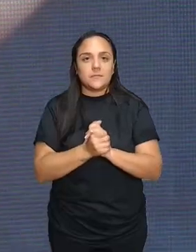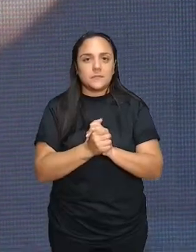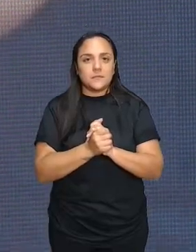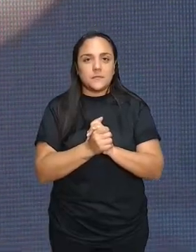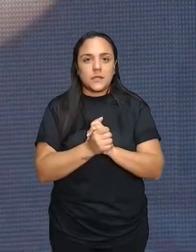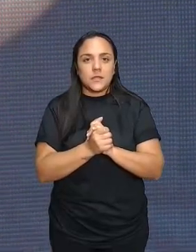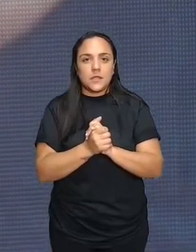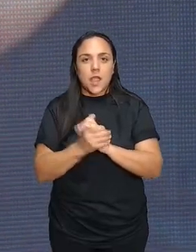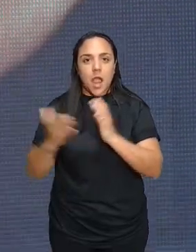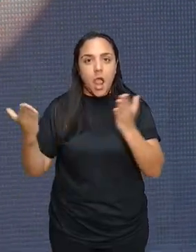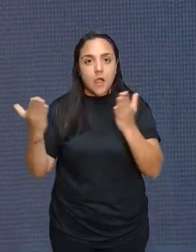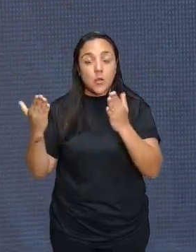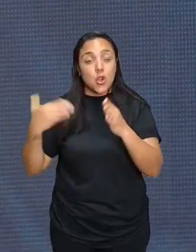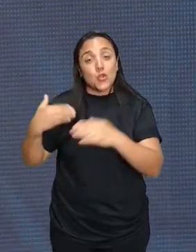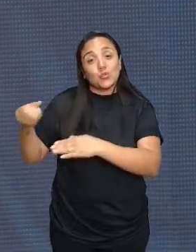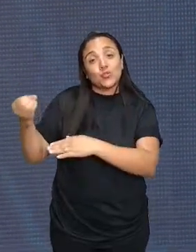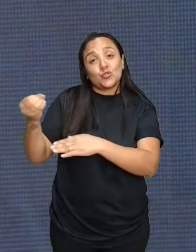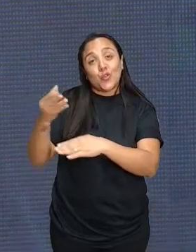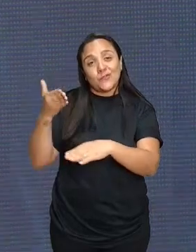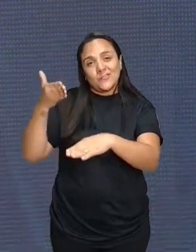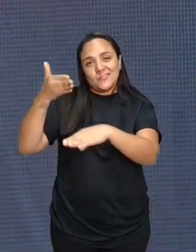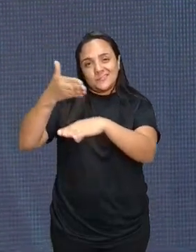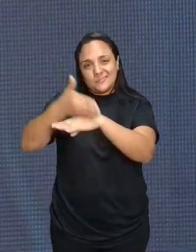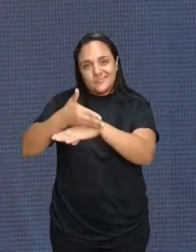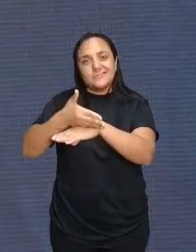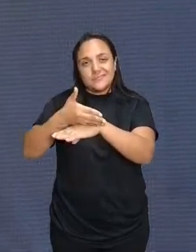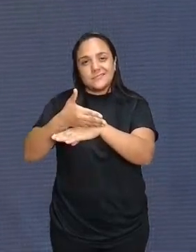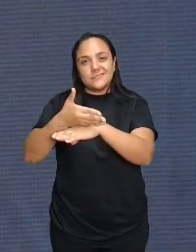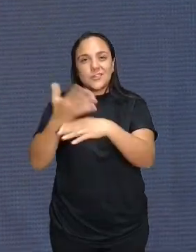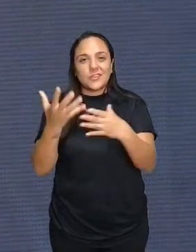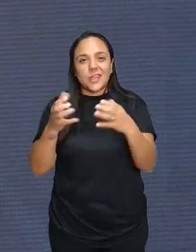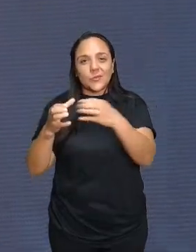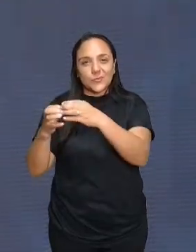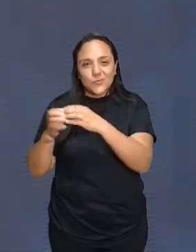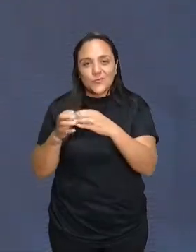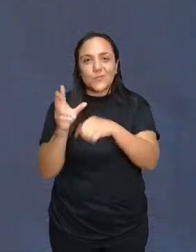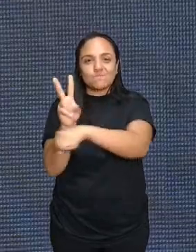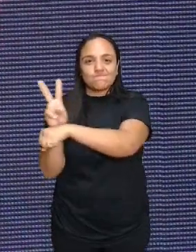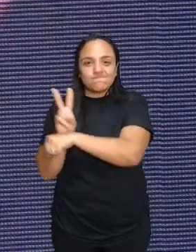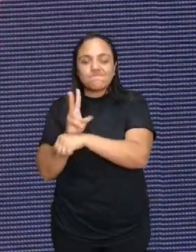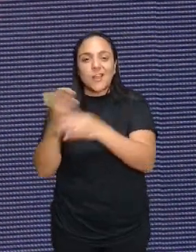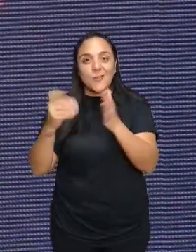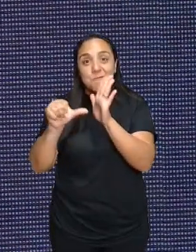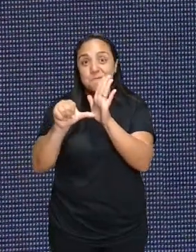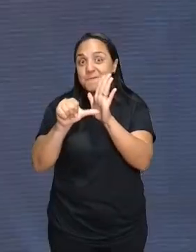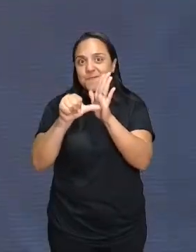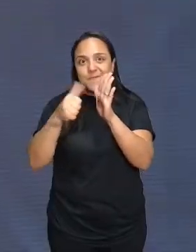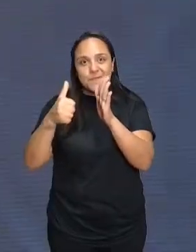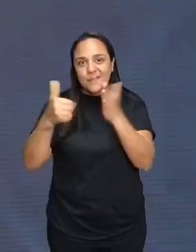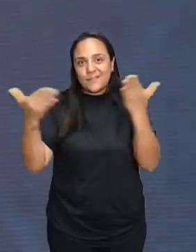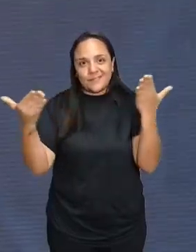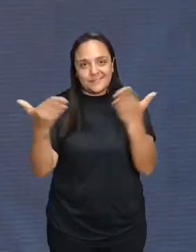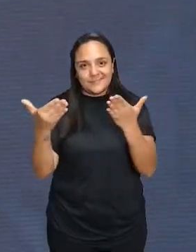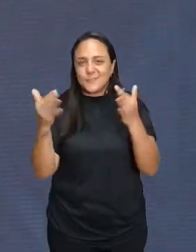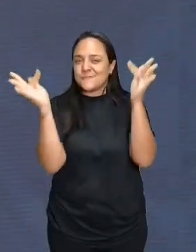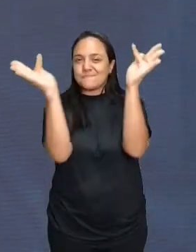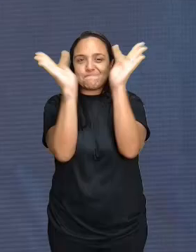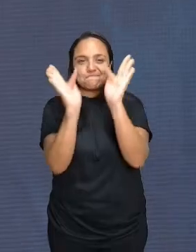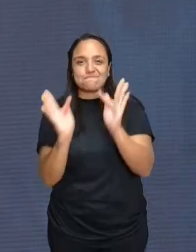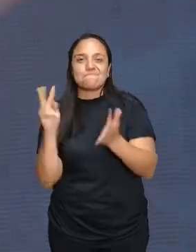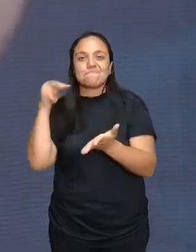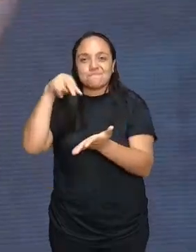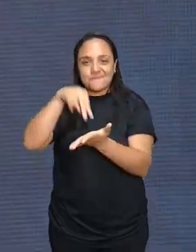no time agora para coordenar a comunicação do festival. Esse é meu primeiro festival, então estou muito feliz de estar aqui hoje.